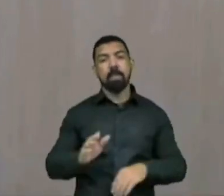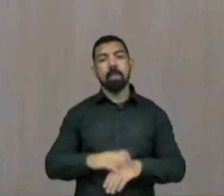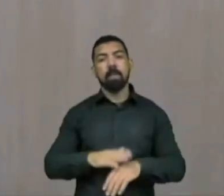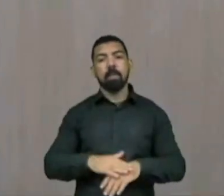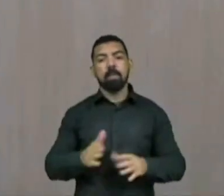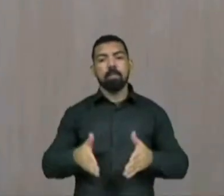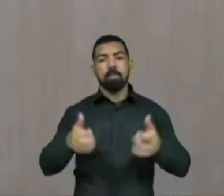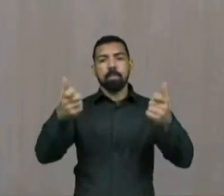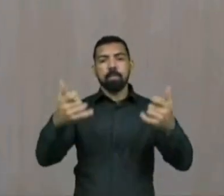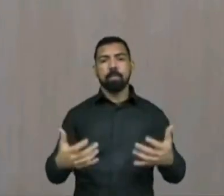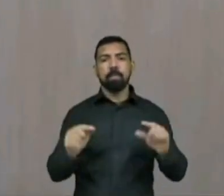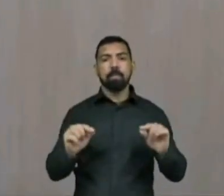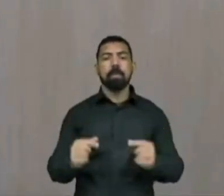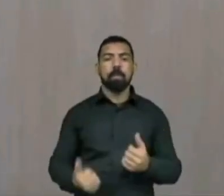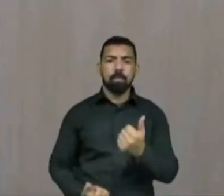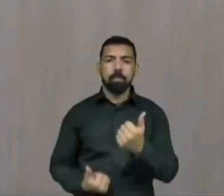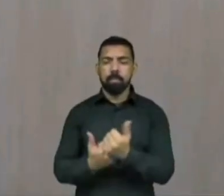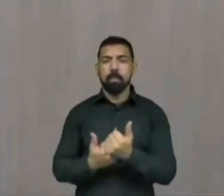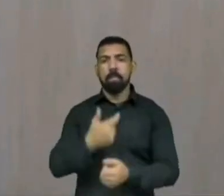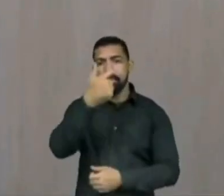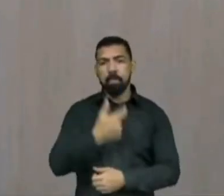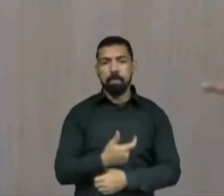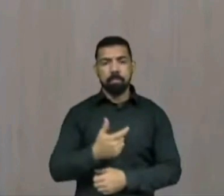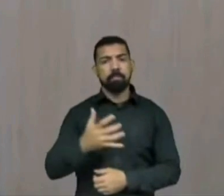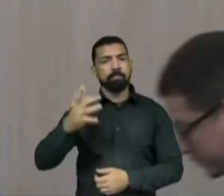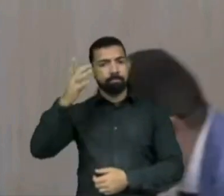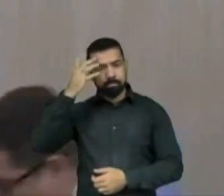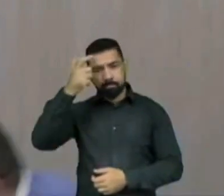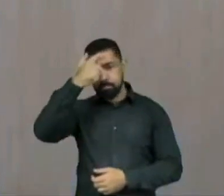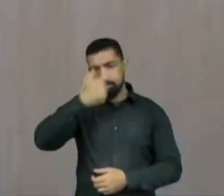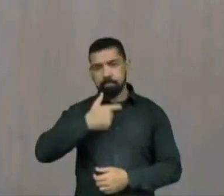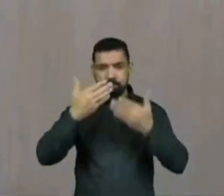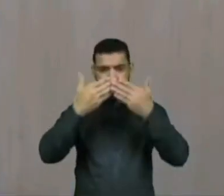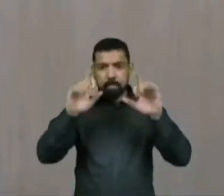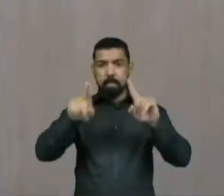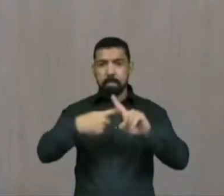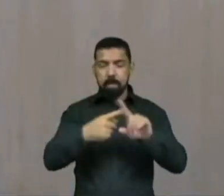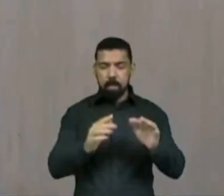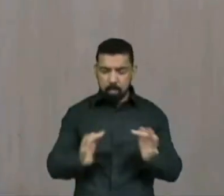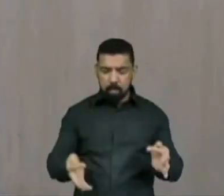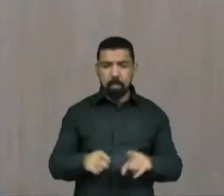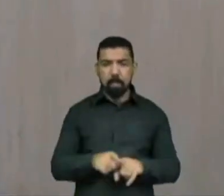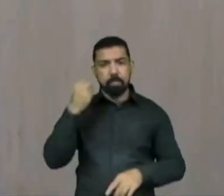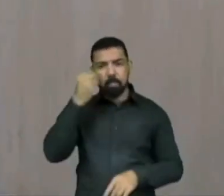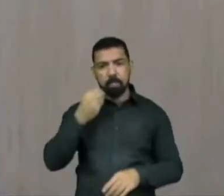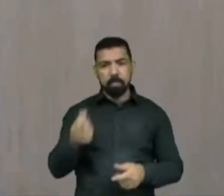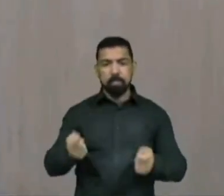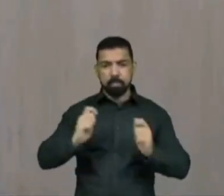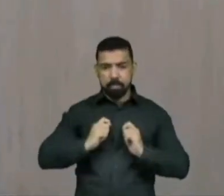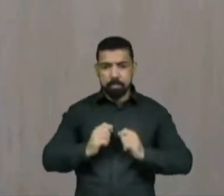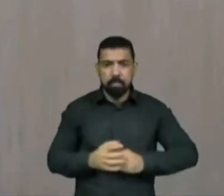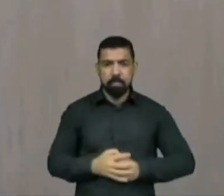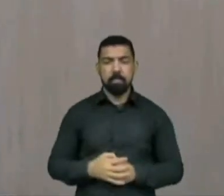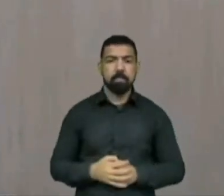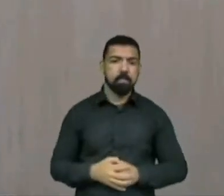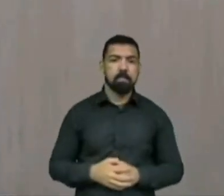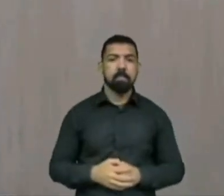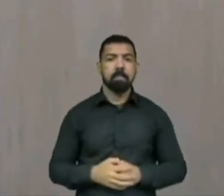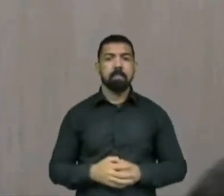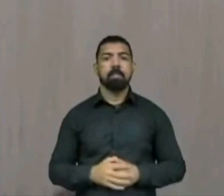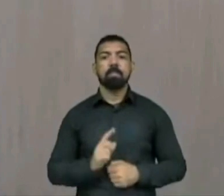caminhada, fortalecido pela sobriedade e pela humildade que a experiência pode nos proporcionar quando